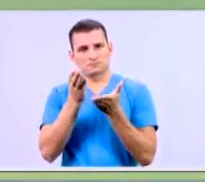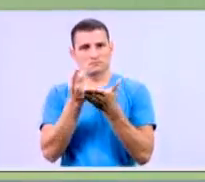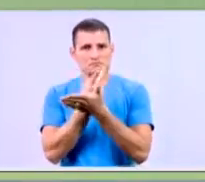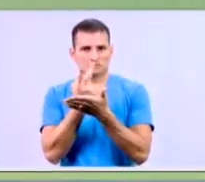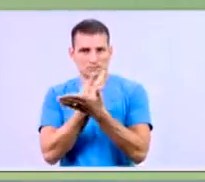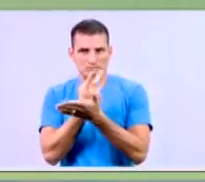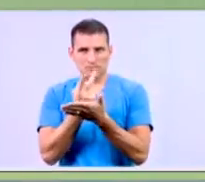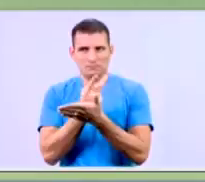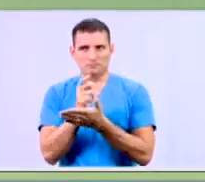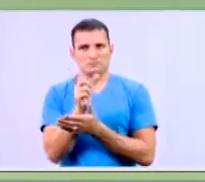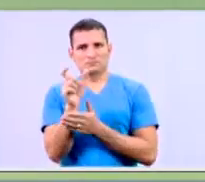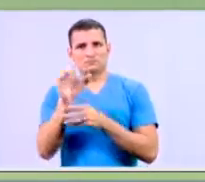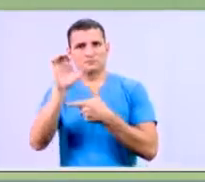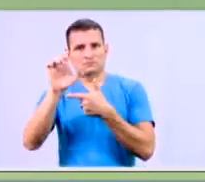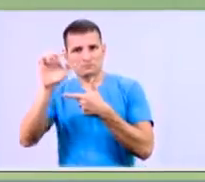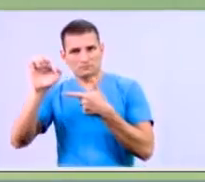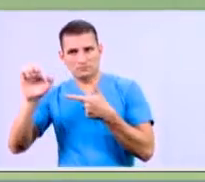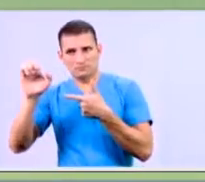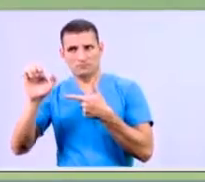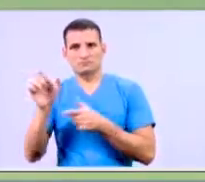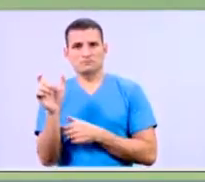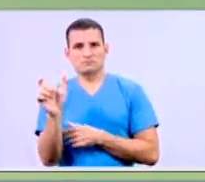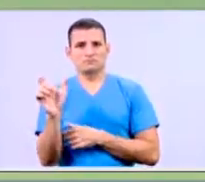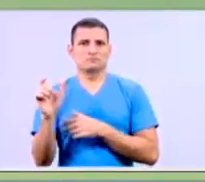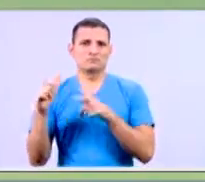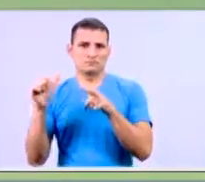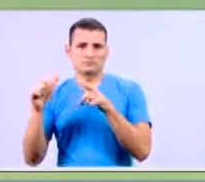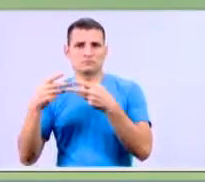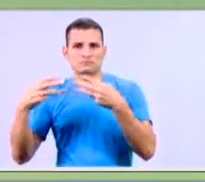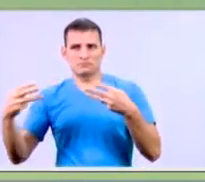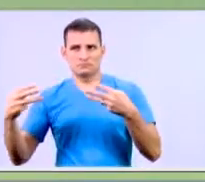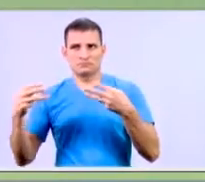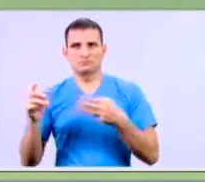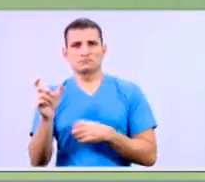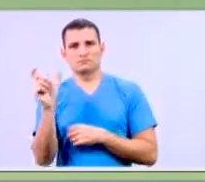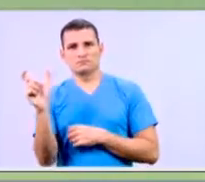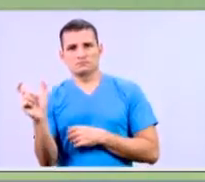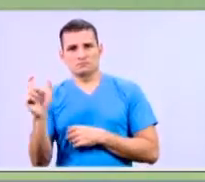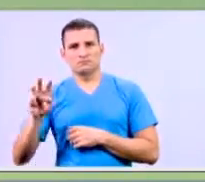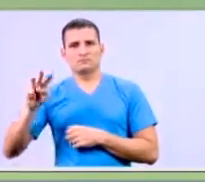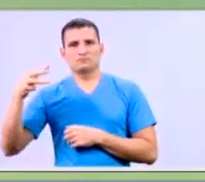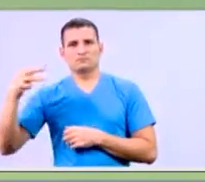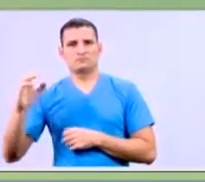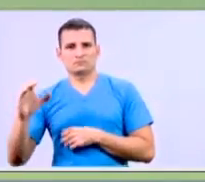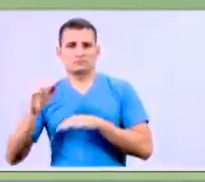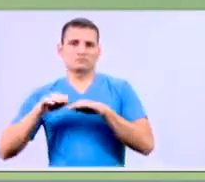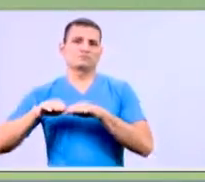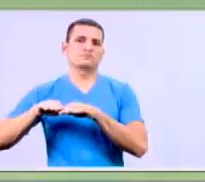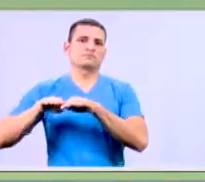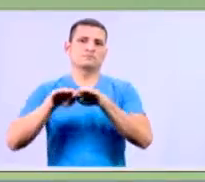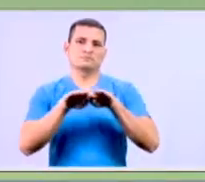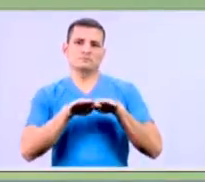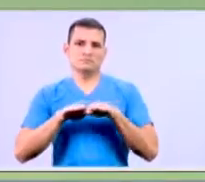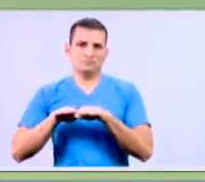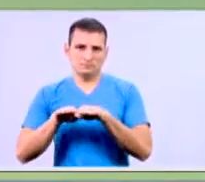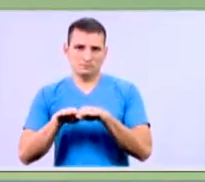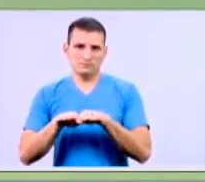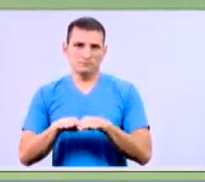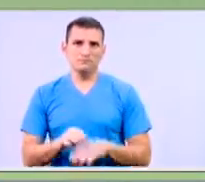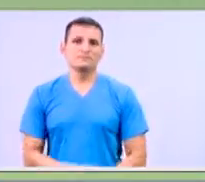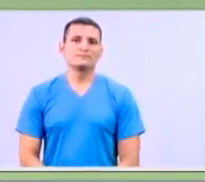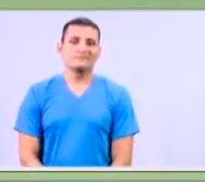incidentes, estatísticas, operações de redes e quando a gente fala dos padrões para